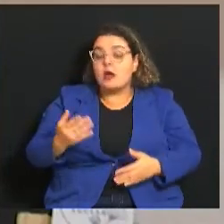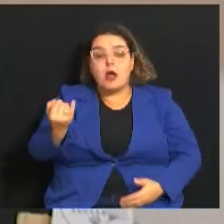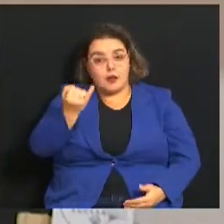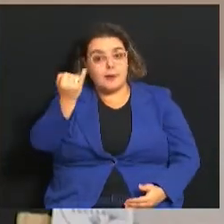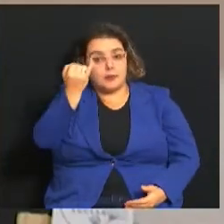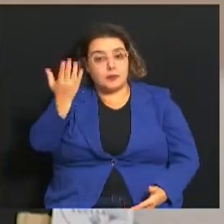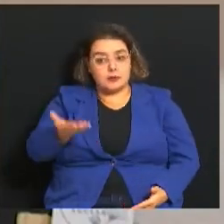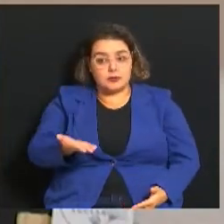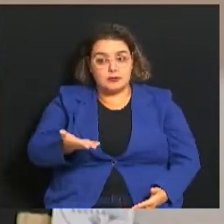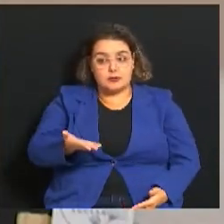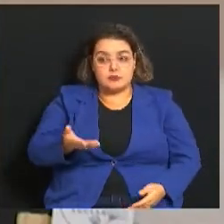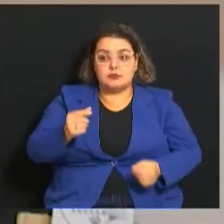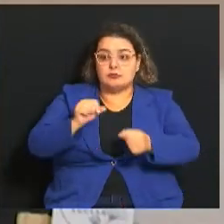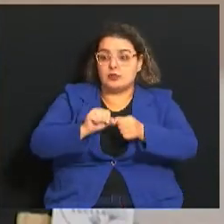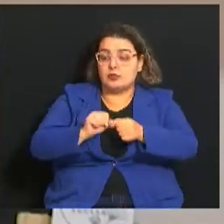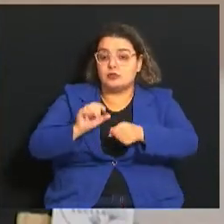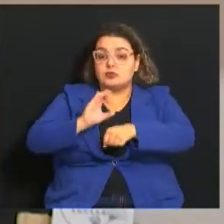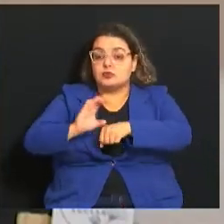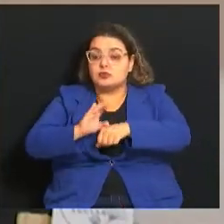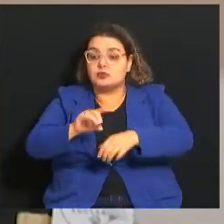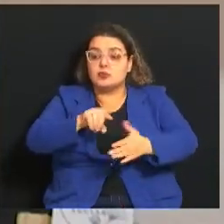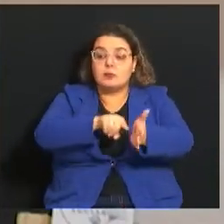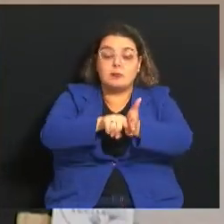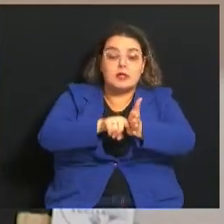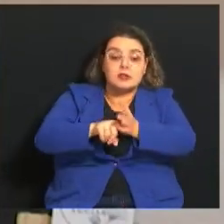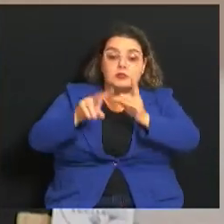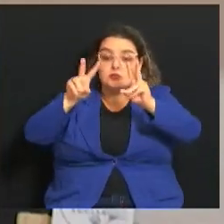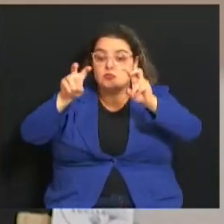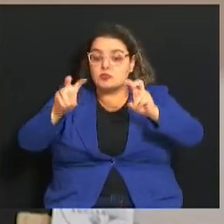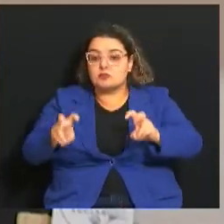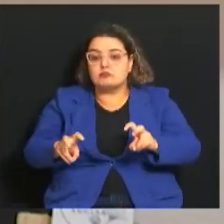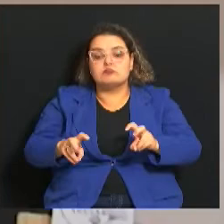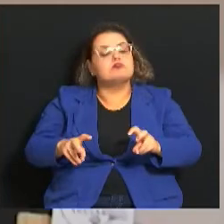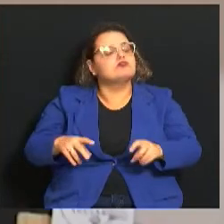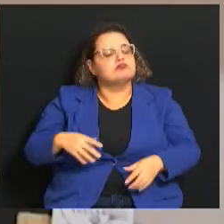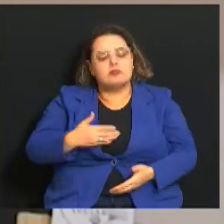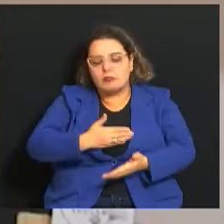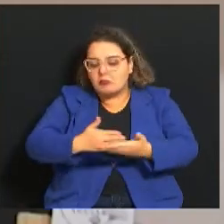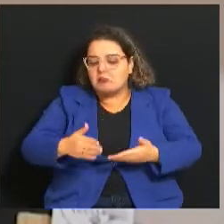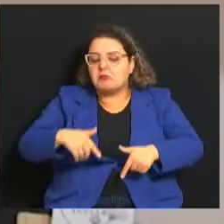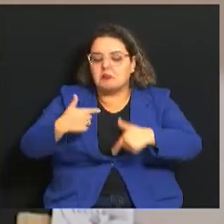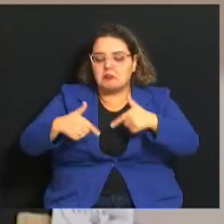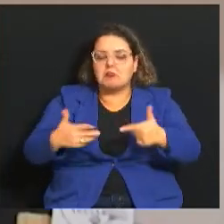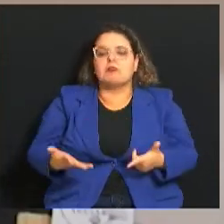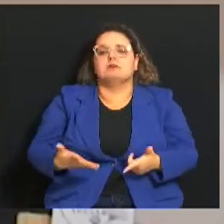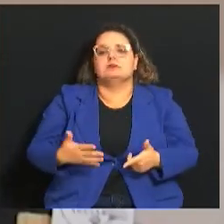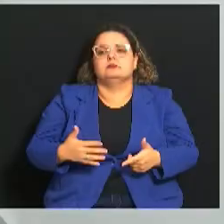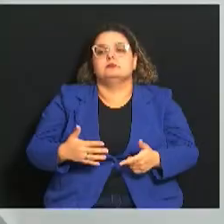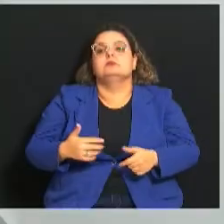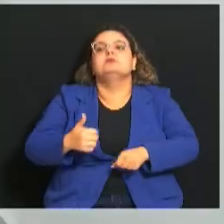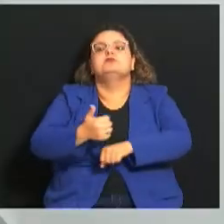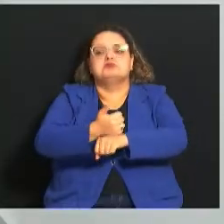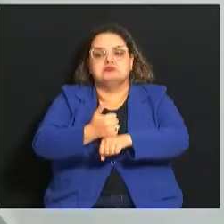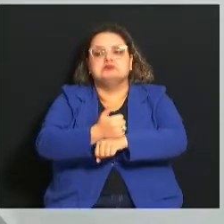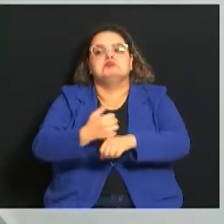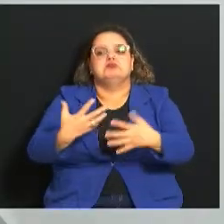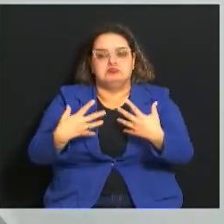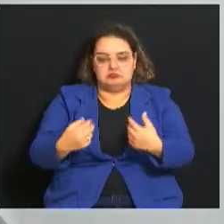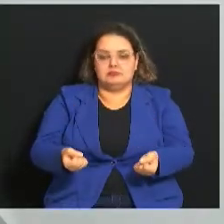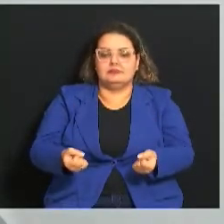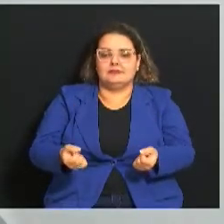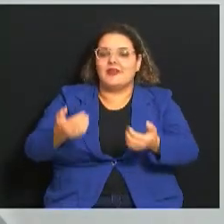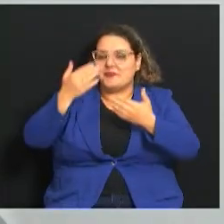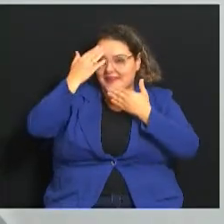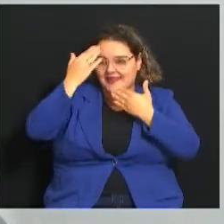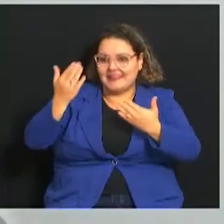então faz cursos, pesquisa sobre o assunto e manda ver, porque realmente é uma profissão que está bastante em ascensão. Valeu,